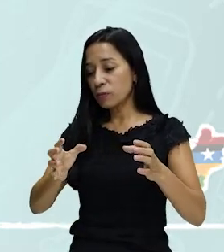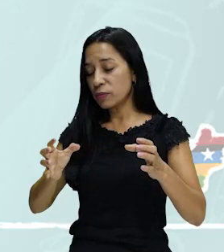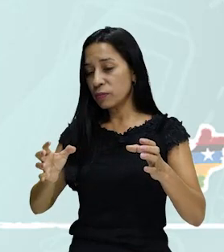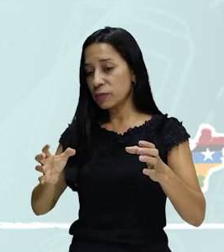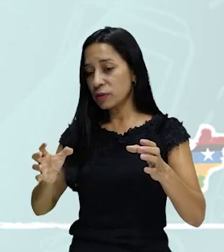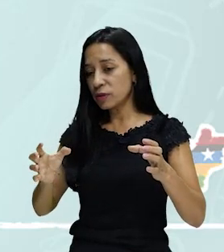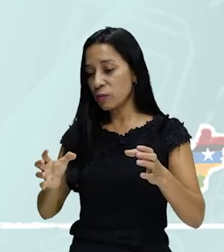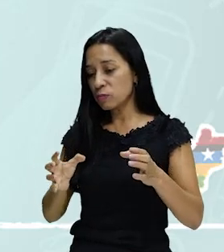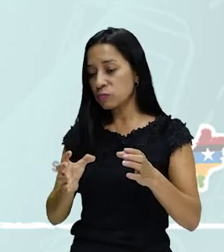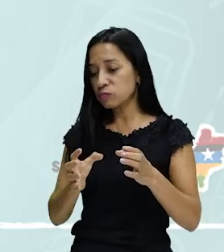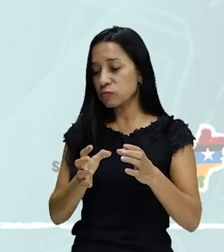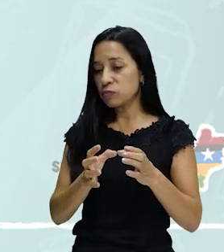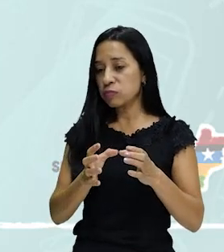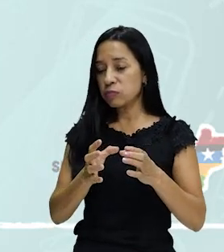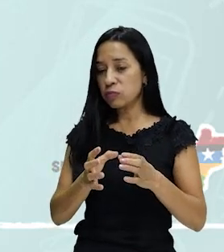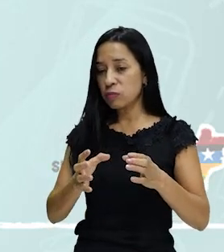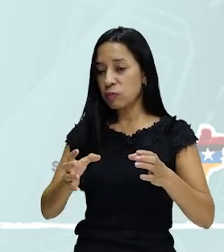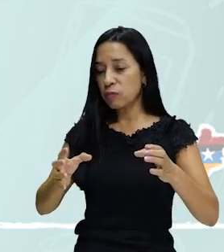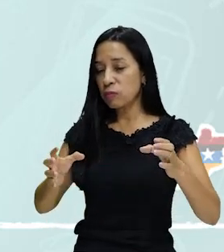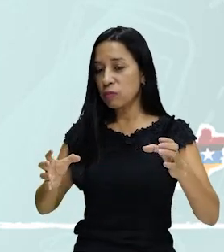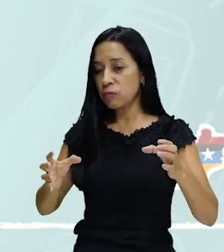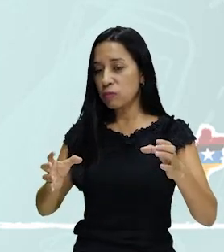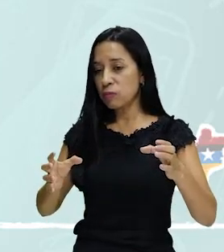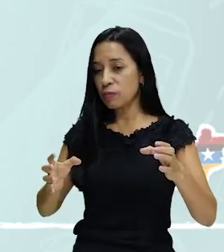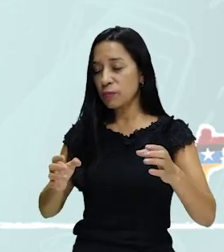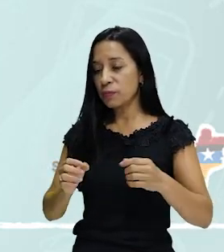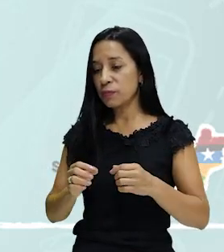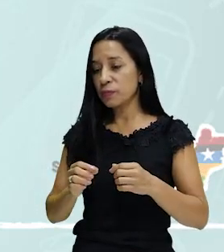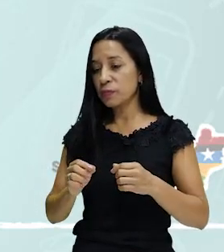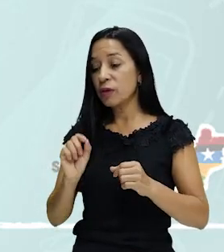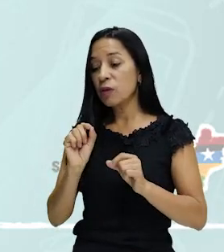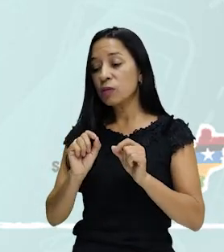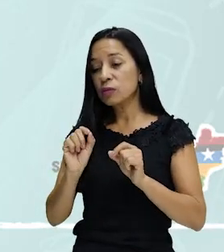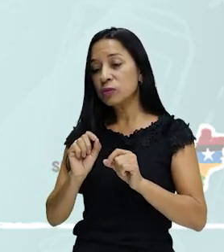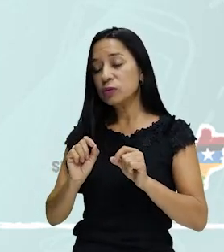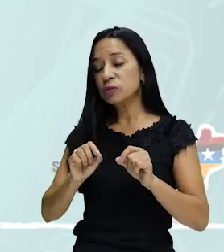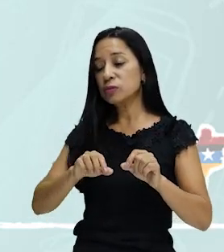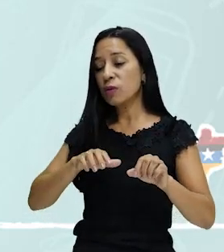seu tamanho normal, certo? E isso vai gerar um movimento desse carrinho.